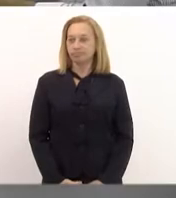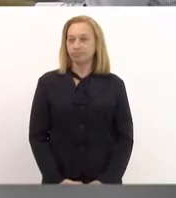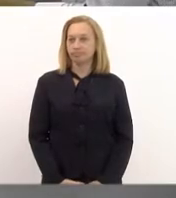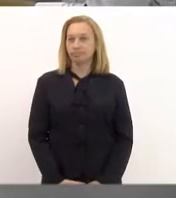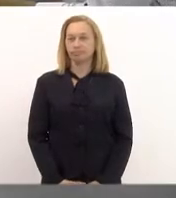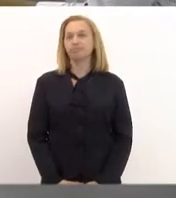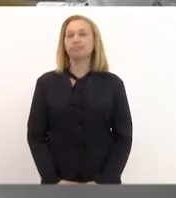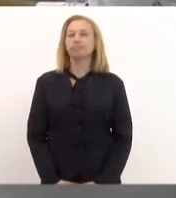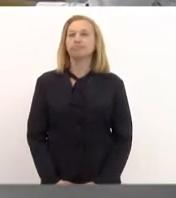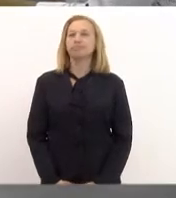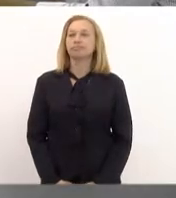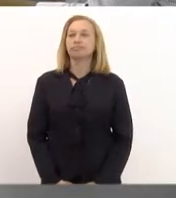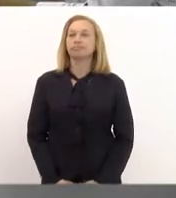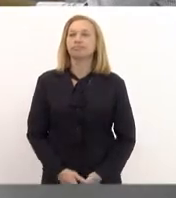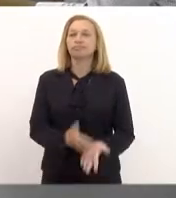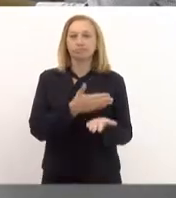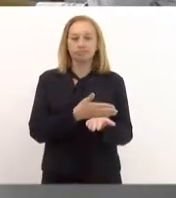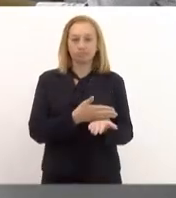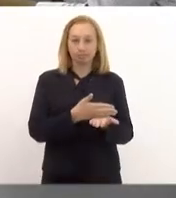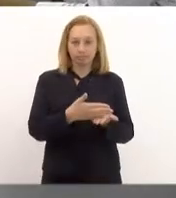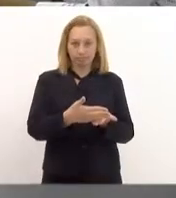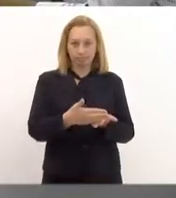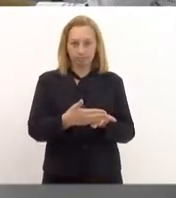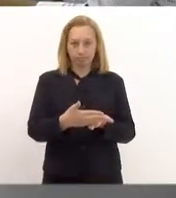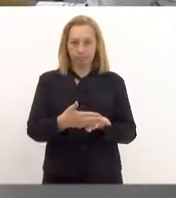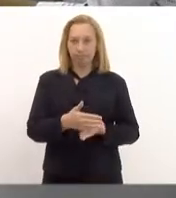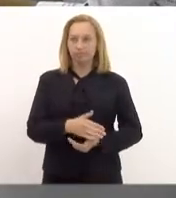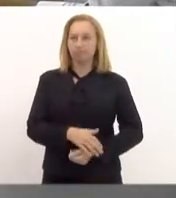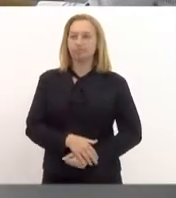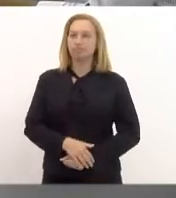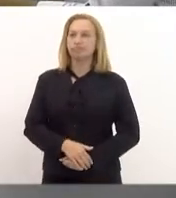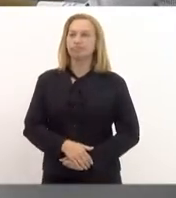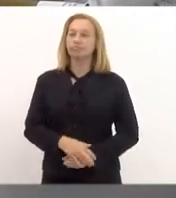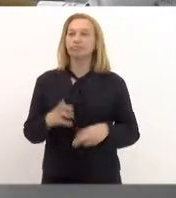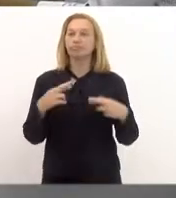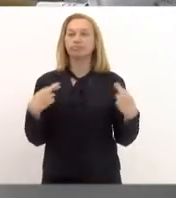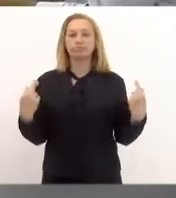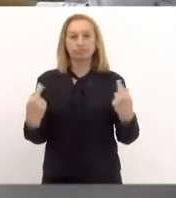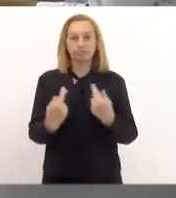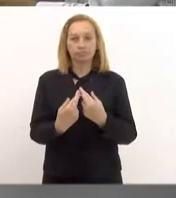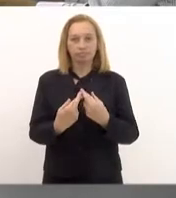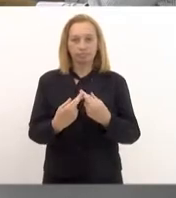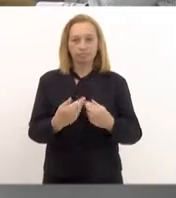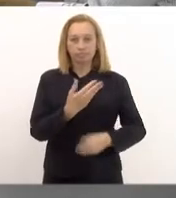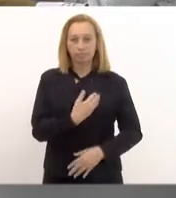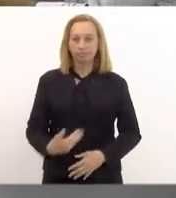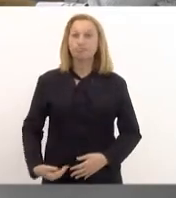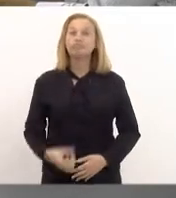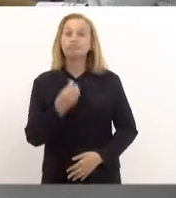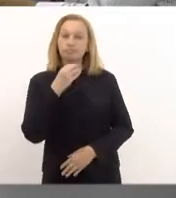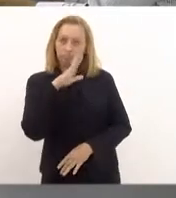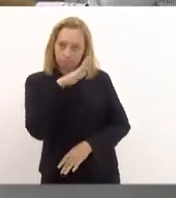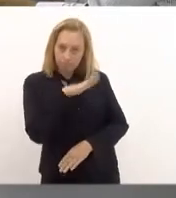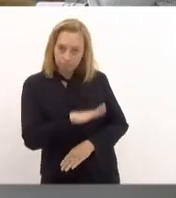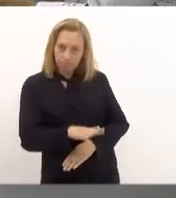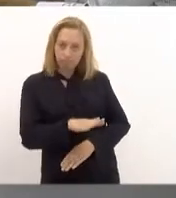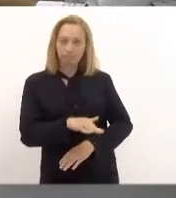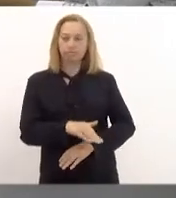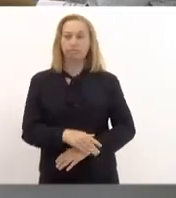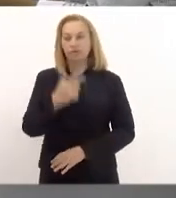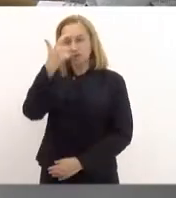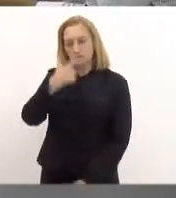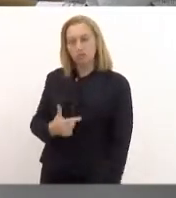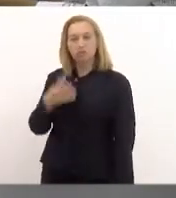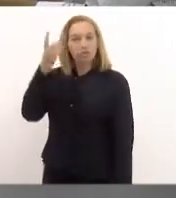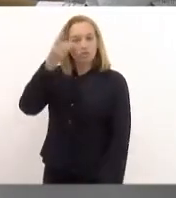Bem, vamos então dar início a esta audiência pública. Boa tarde. Sou o deputado